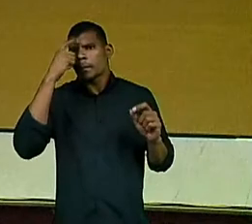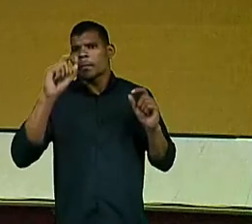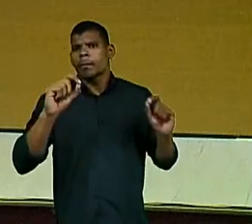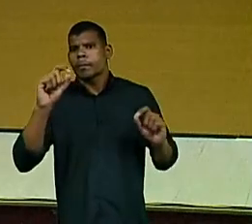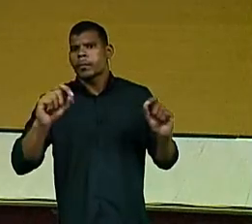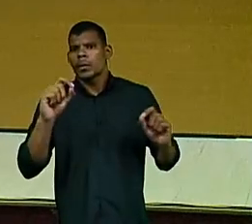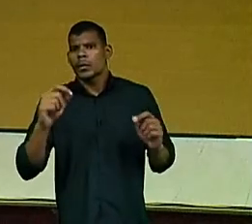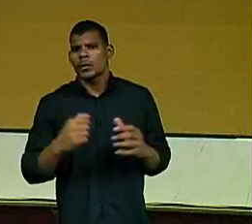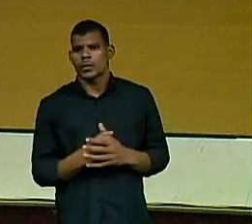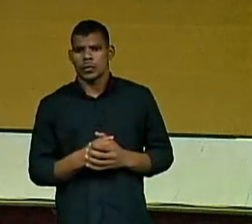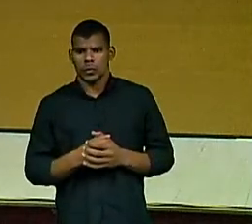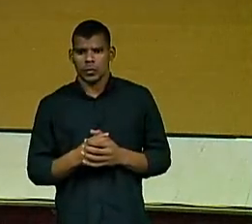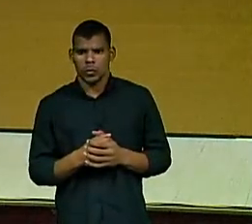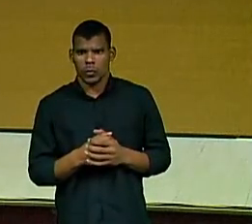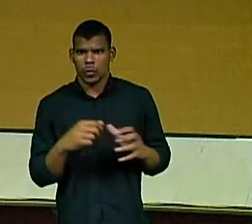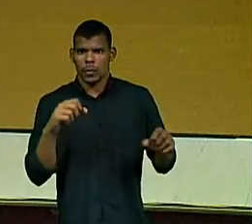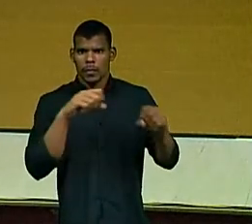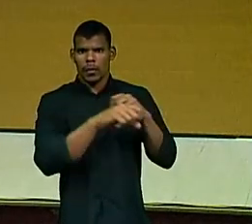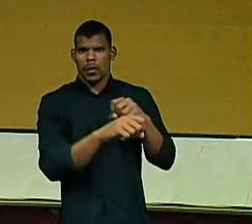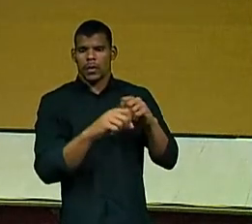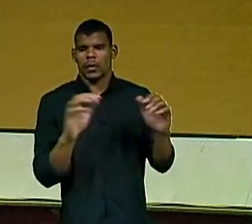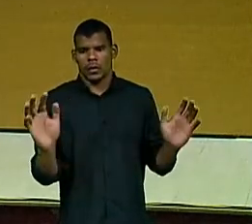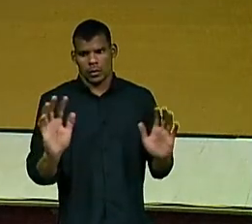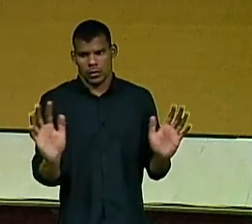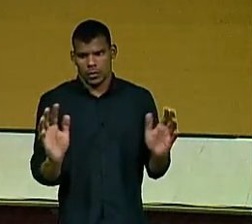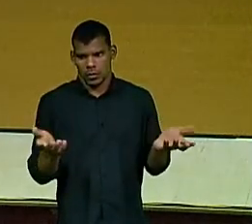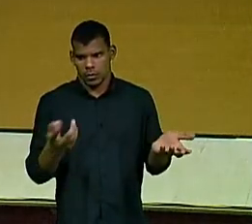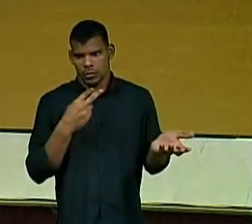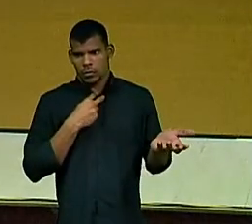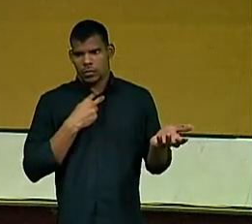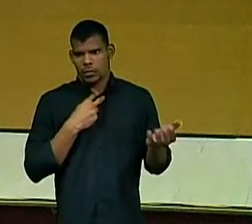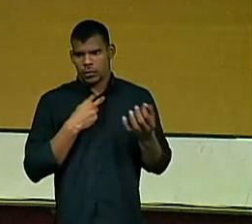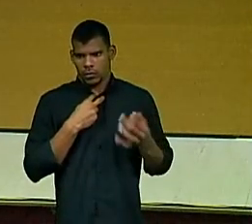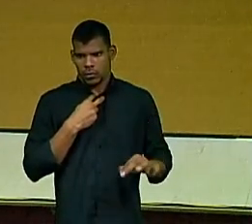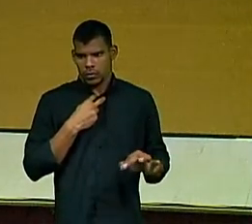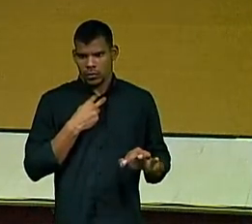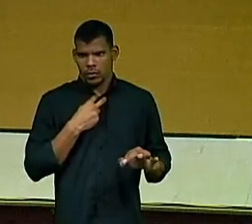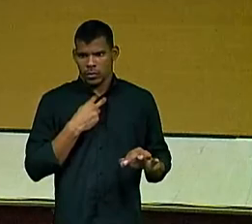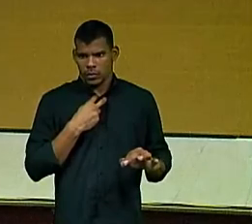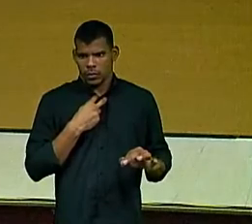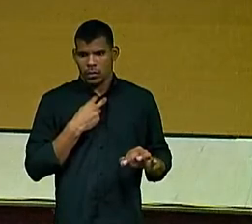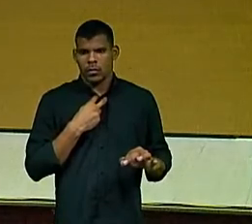você não vai matar porque ninguém mata bicho nós temos que ser